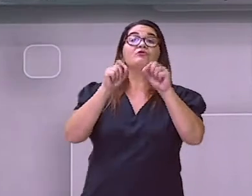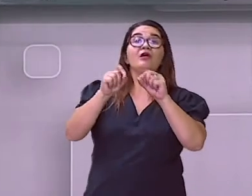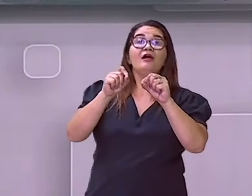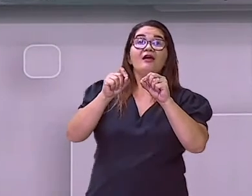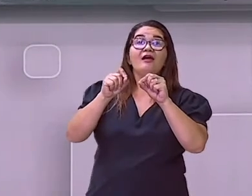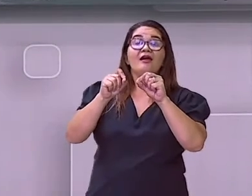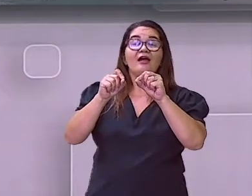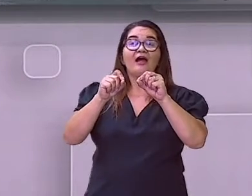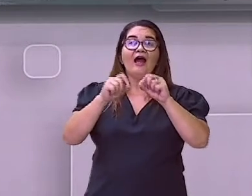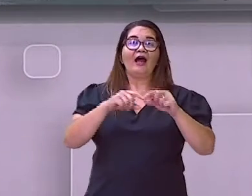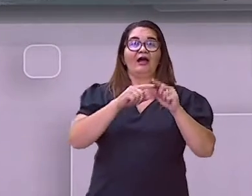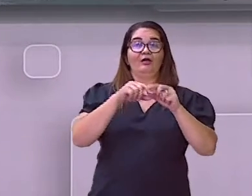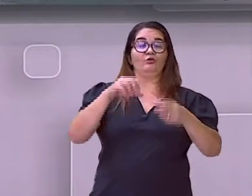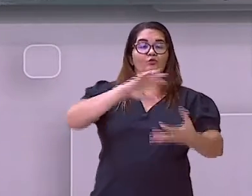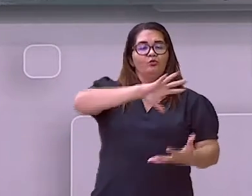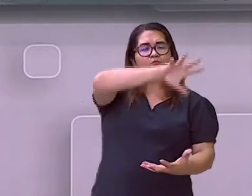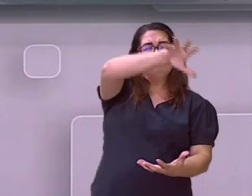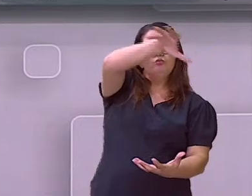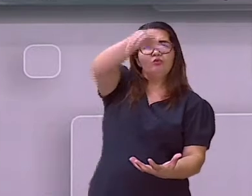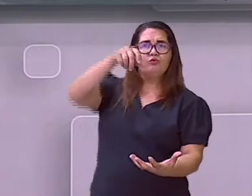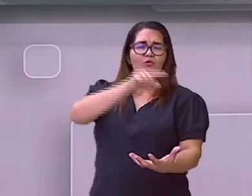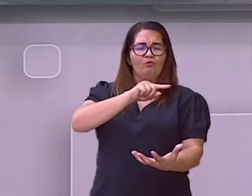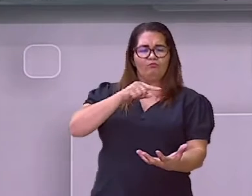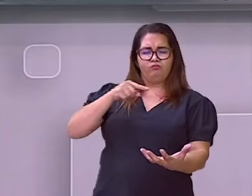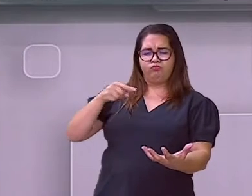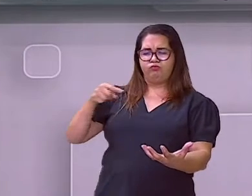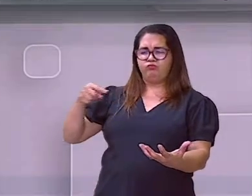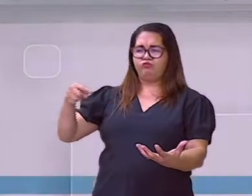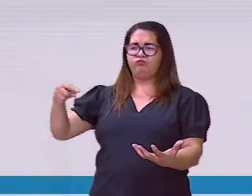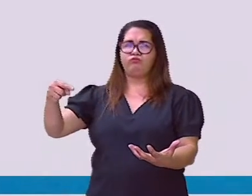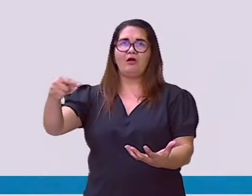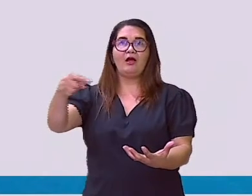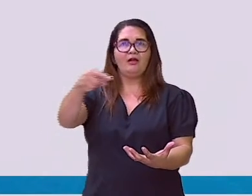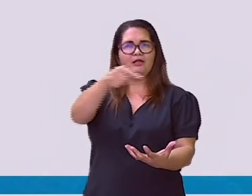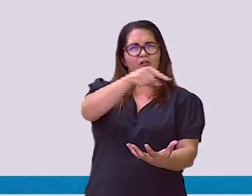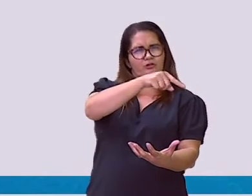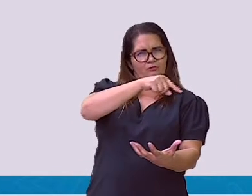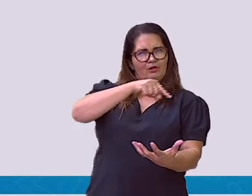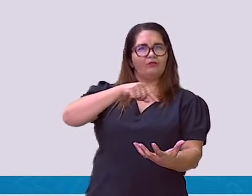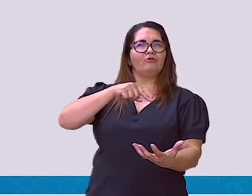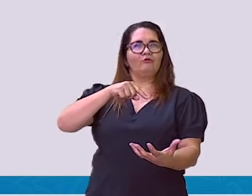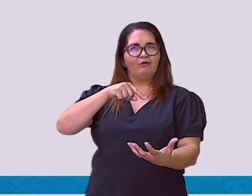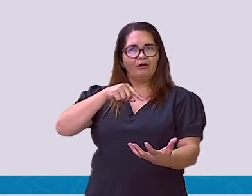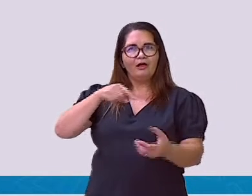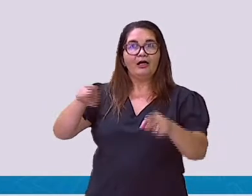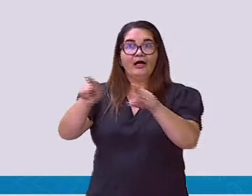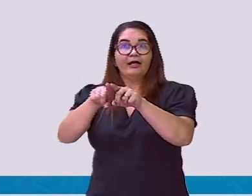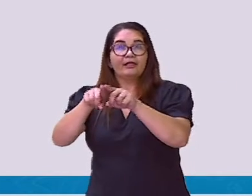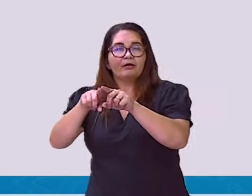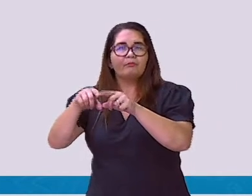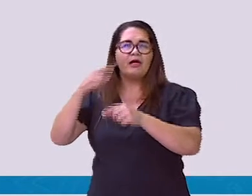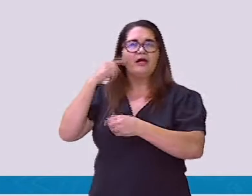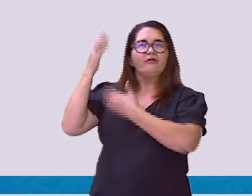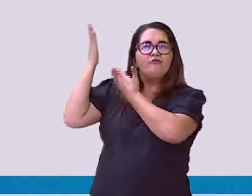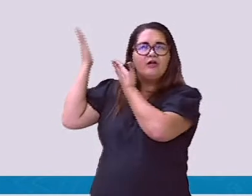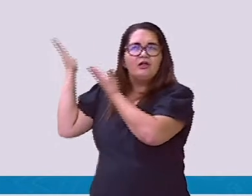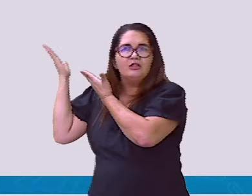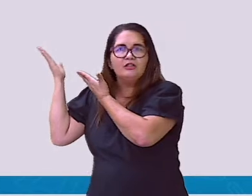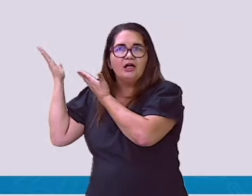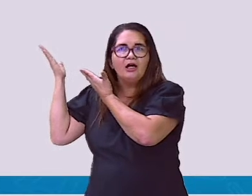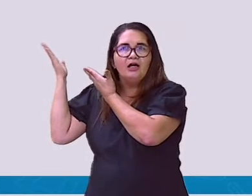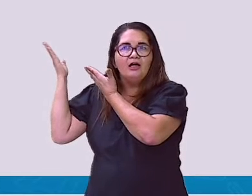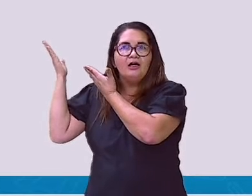do Equador, nós temos aqui Trópico de Capricórnio, Trópico de Câncer,